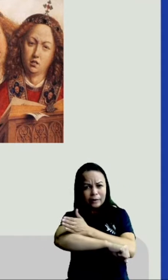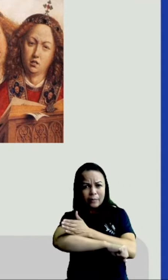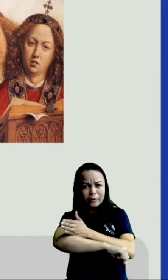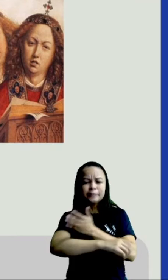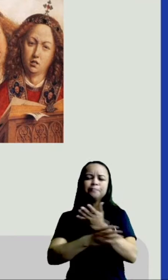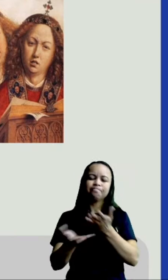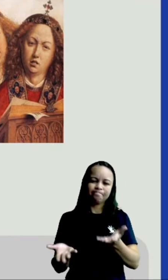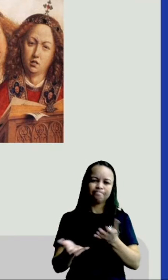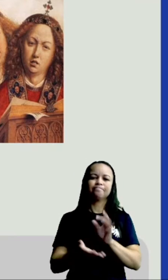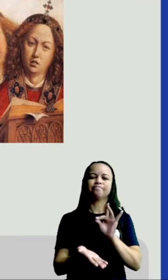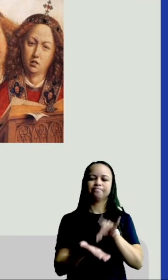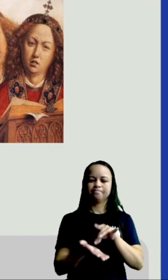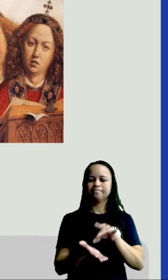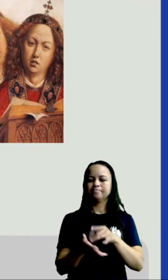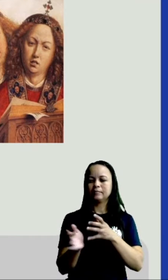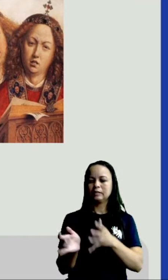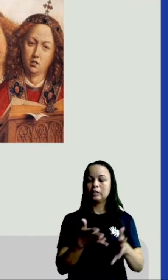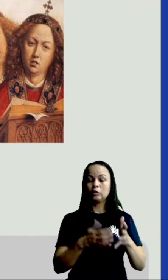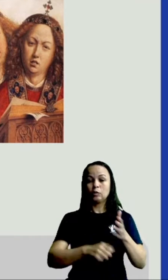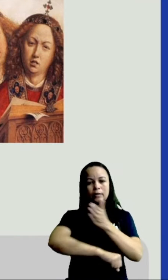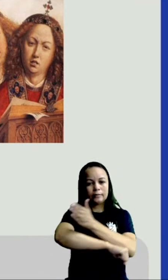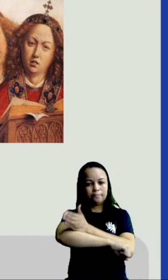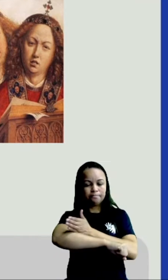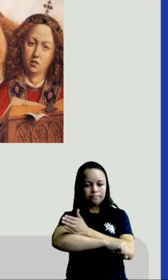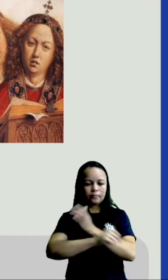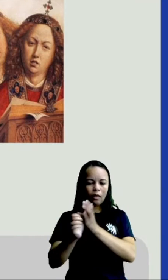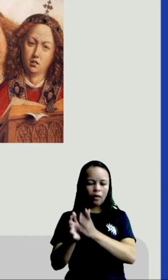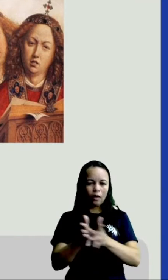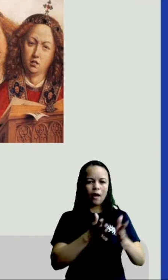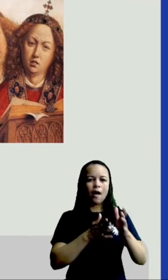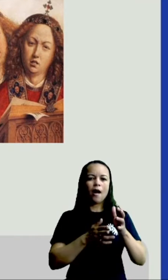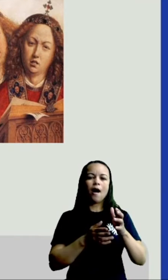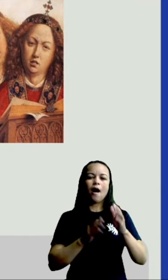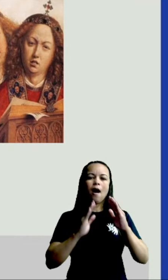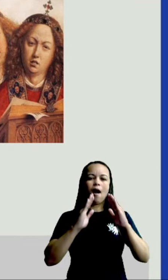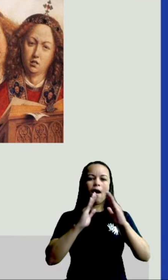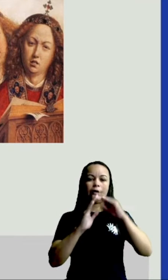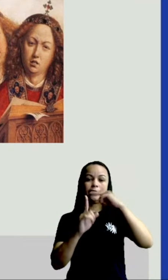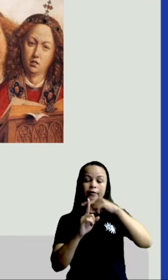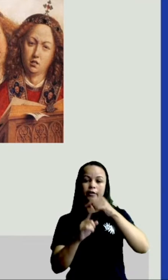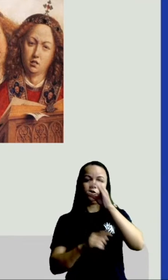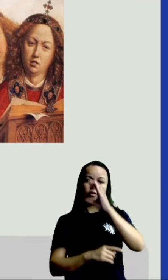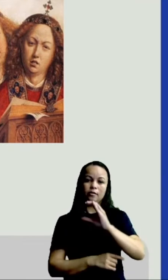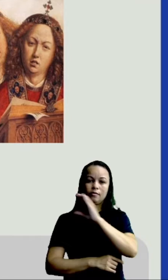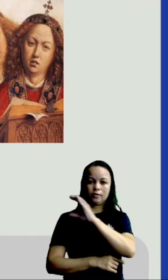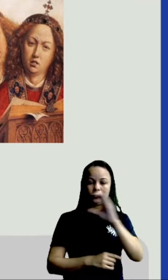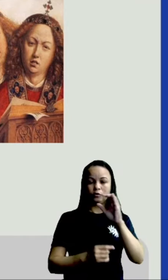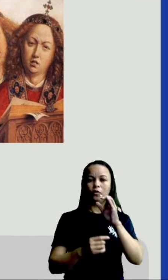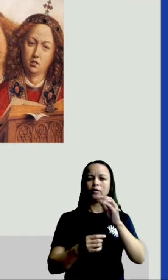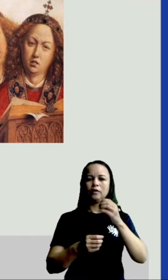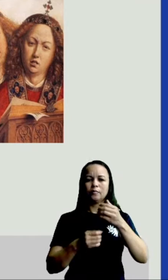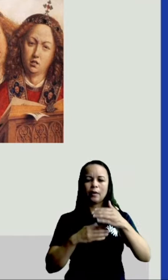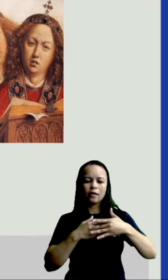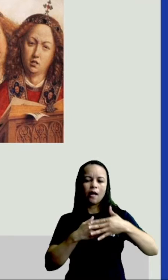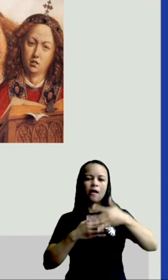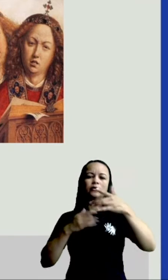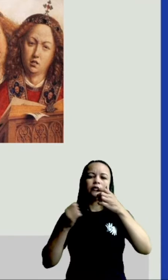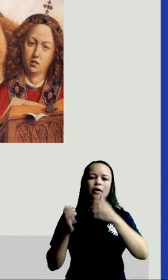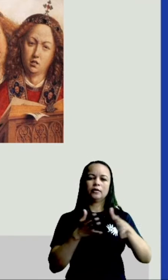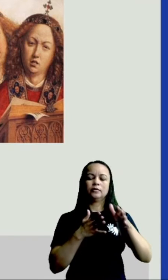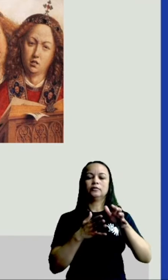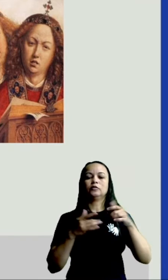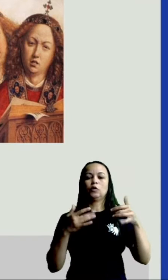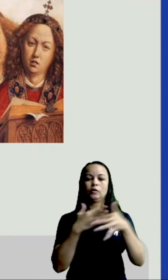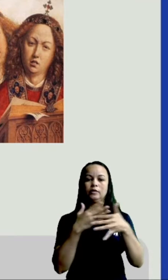exatamente ver só tu não tem Idade Média a Igreja Católica esteve bastante presente na sociedade europeia e